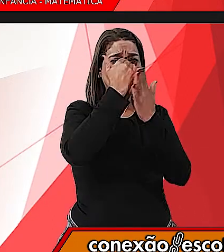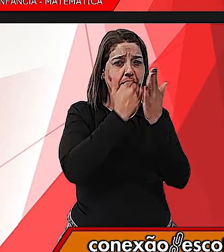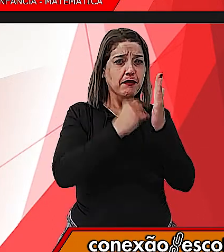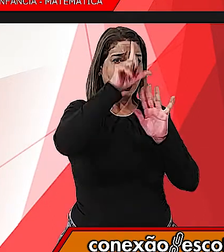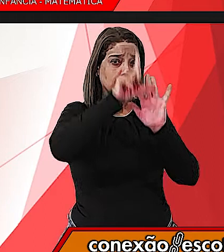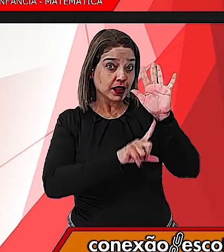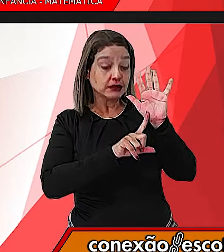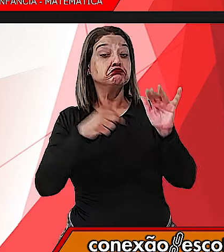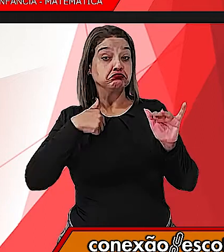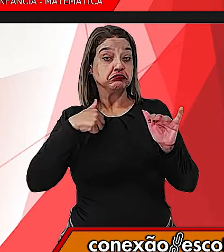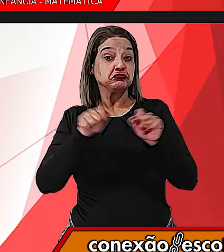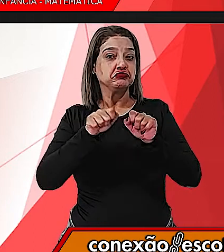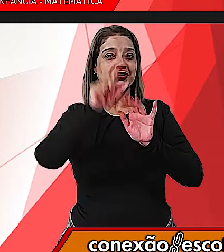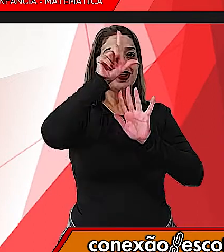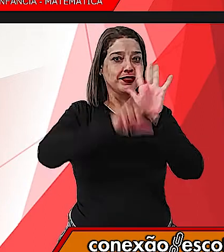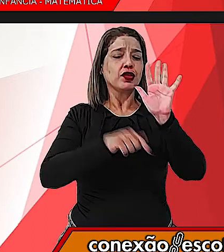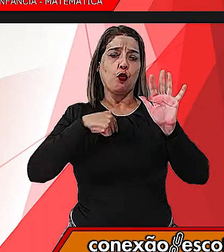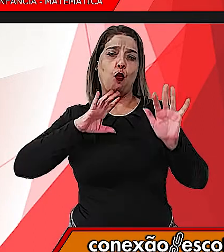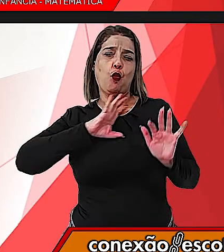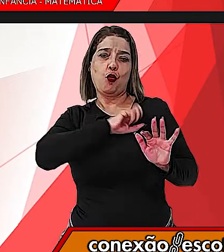lista. Eu gosto de fazer lista.